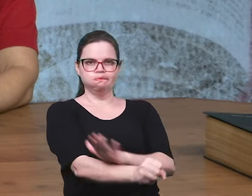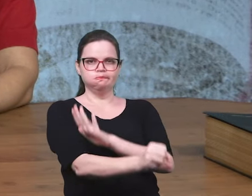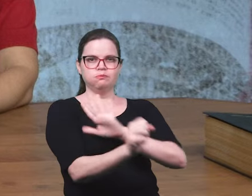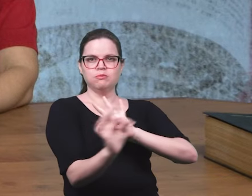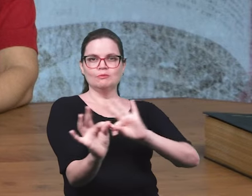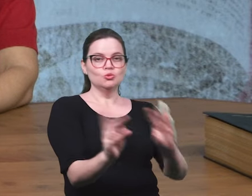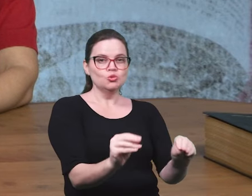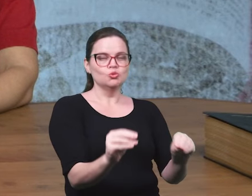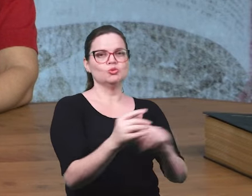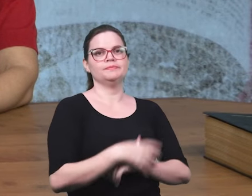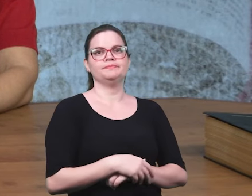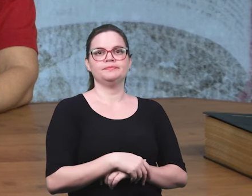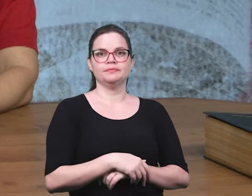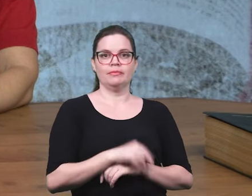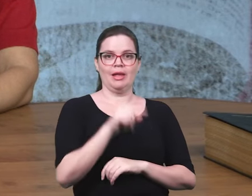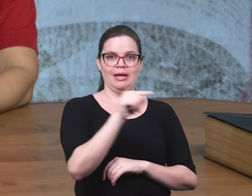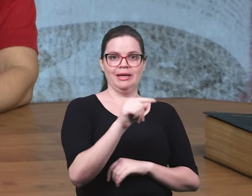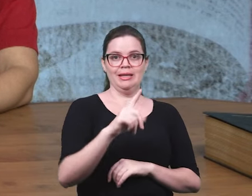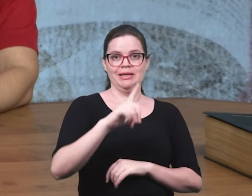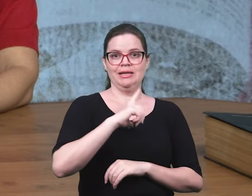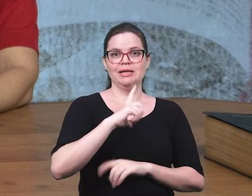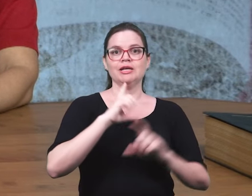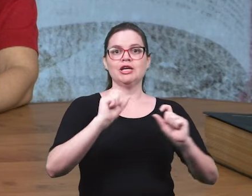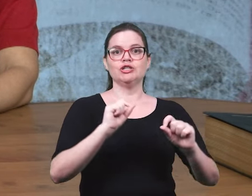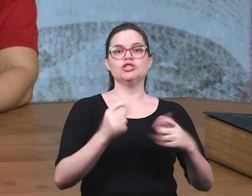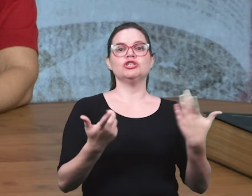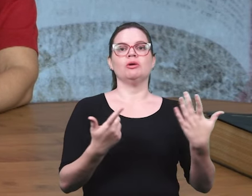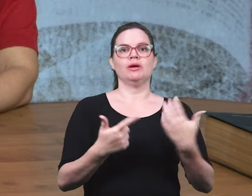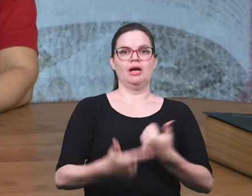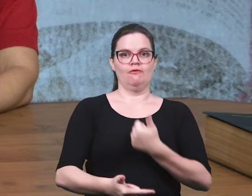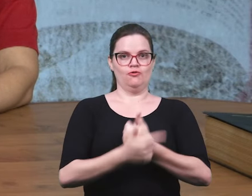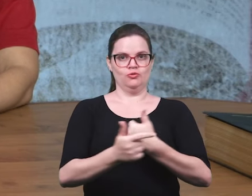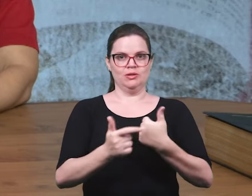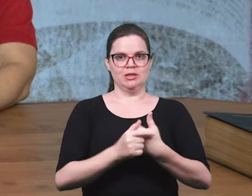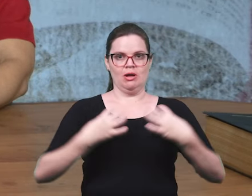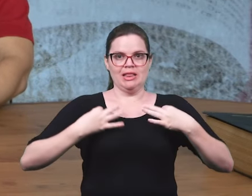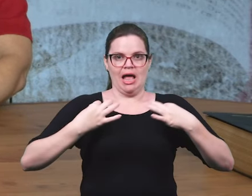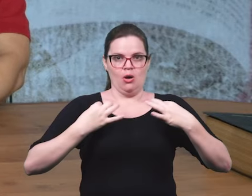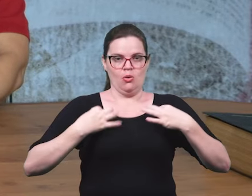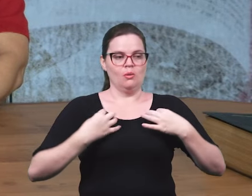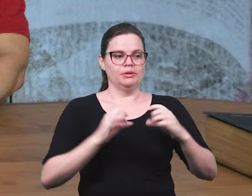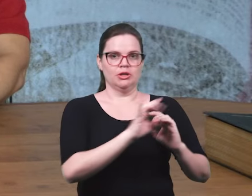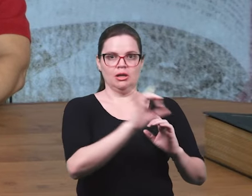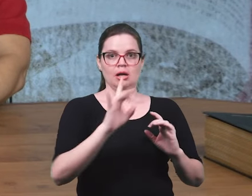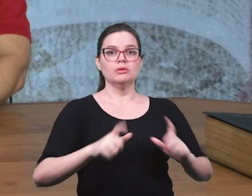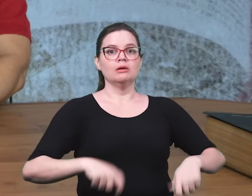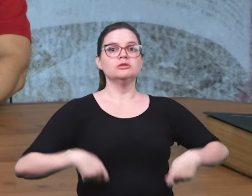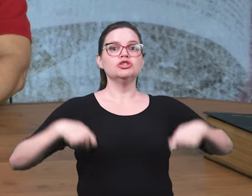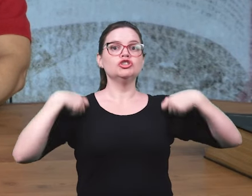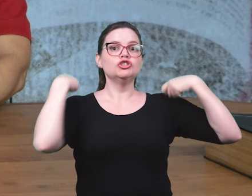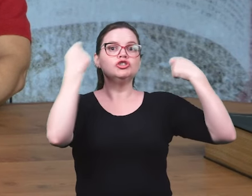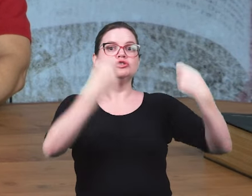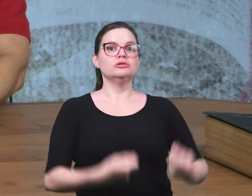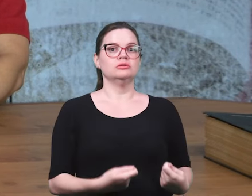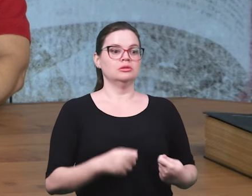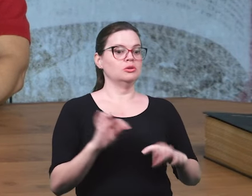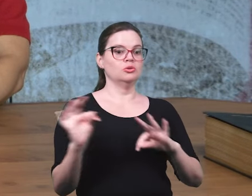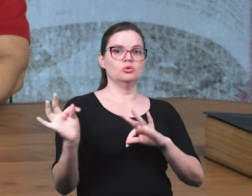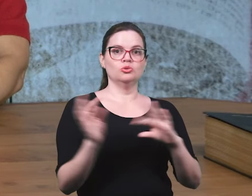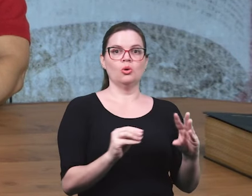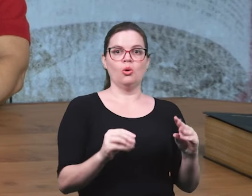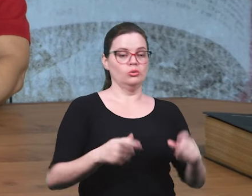Então disse ao que tinha o cargo das vestimentas: tira as vestimentas para todos os